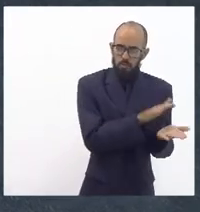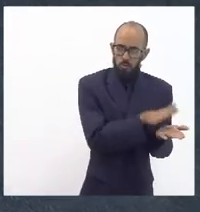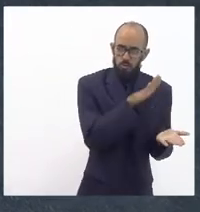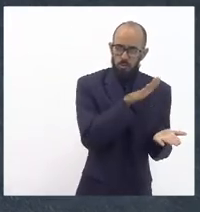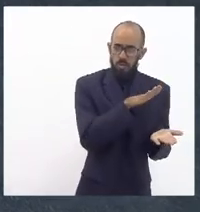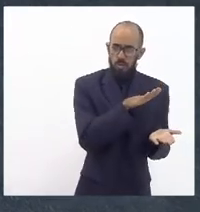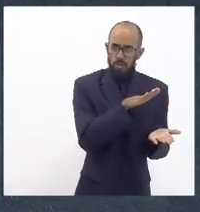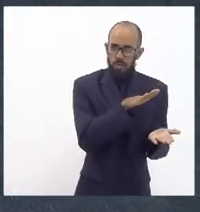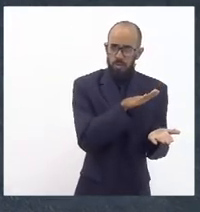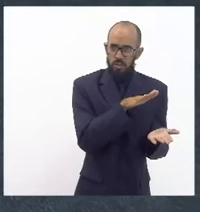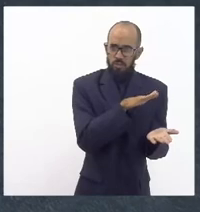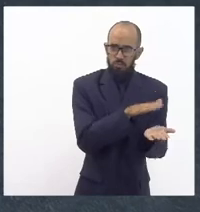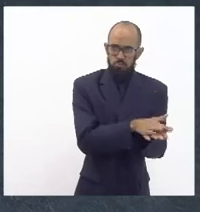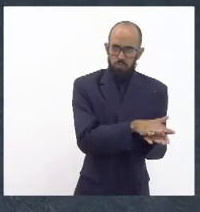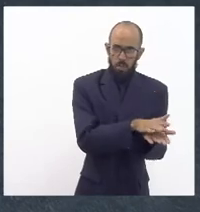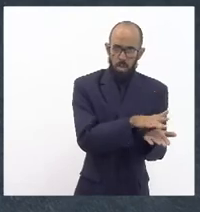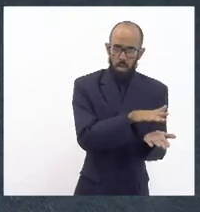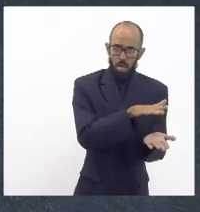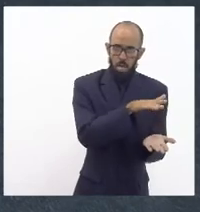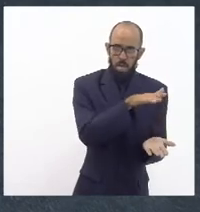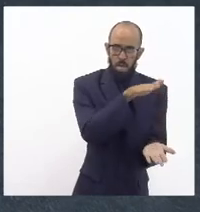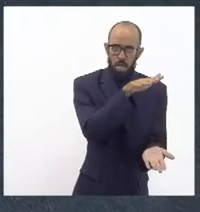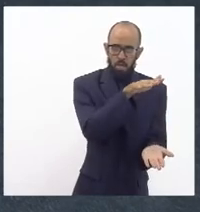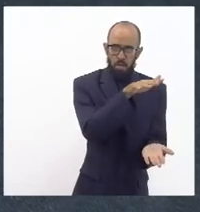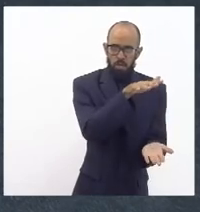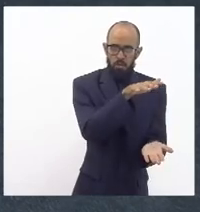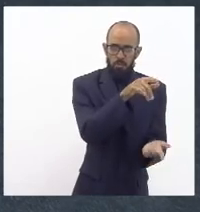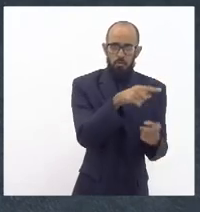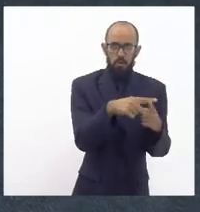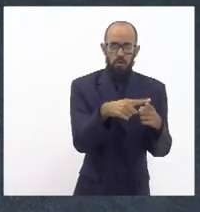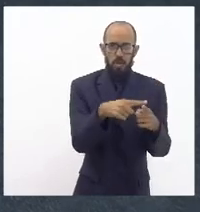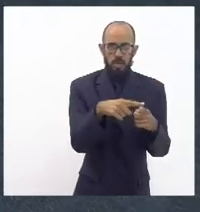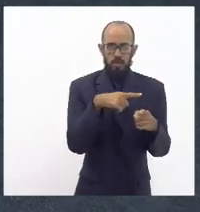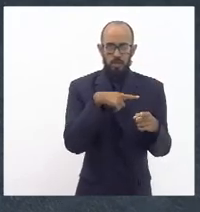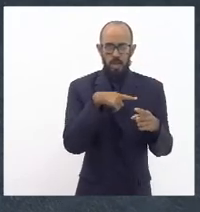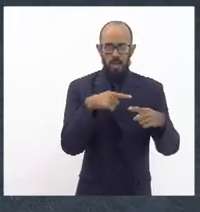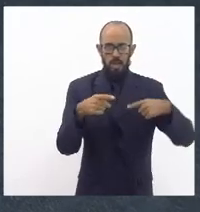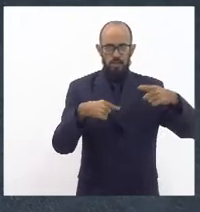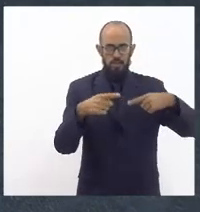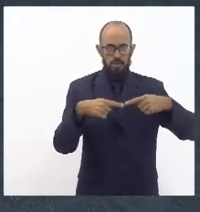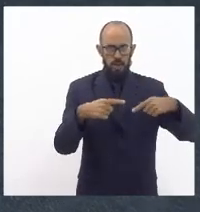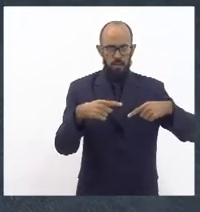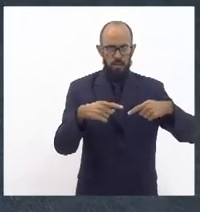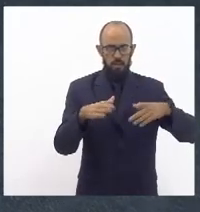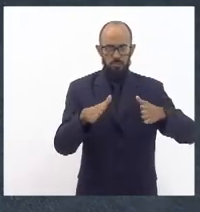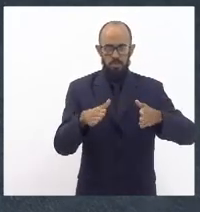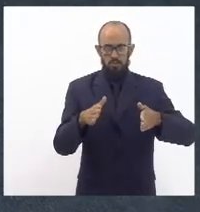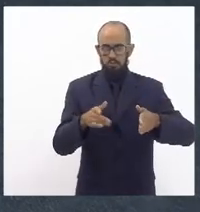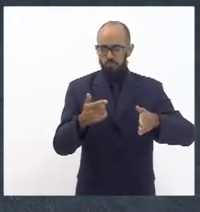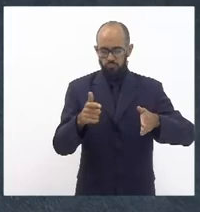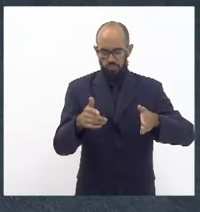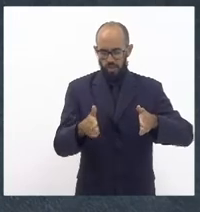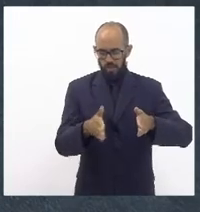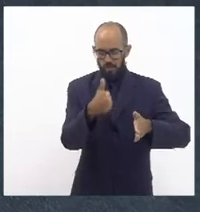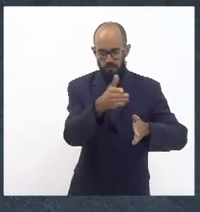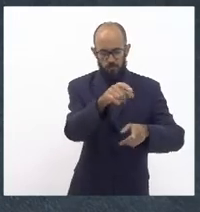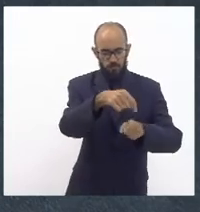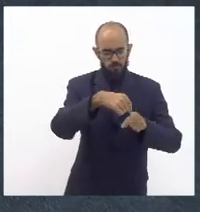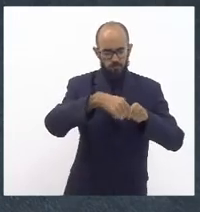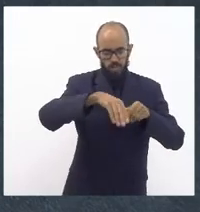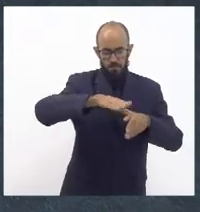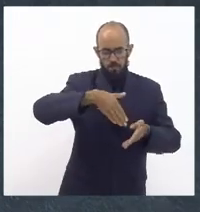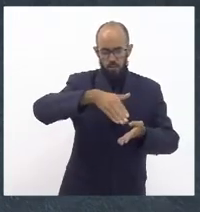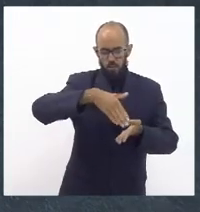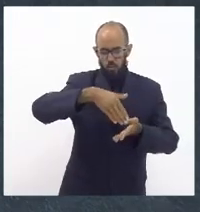e pelo seguinte tem a estrada a estrada não tem faixa de domínio porque